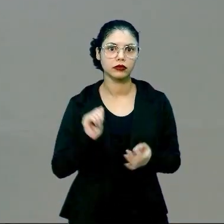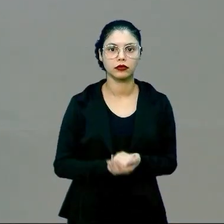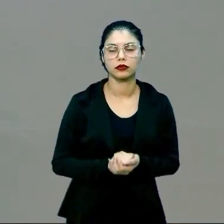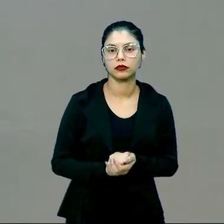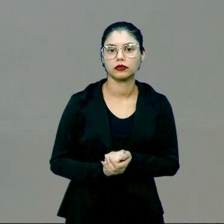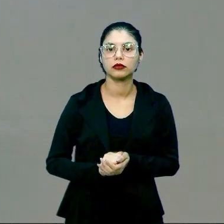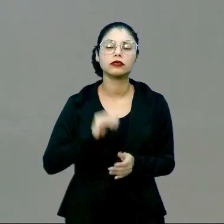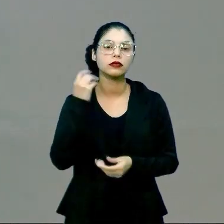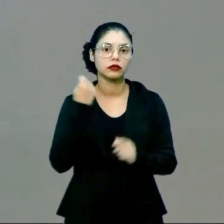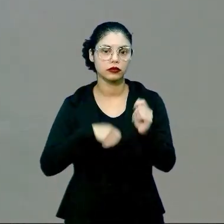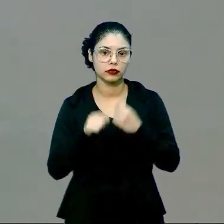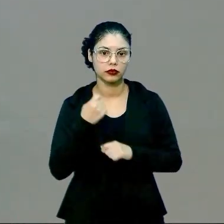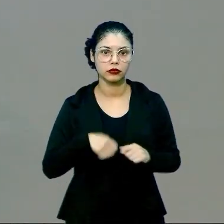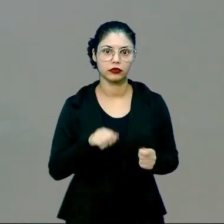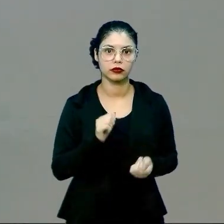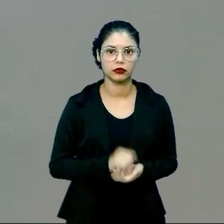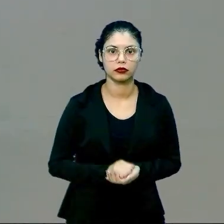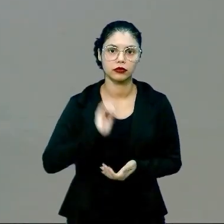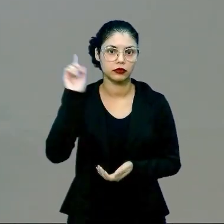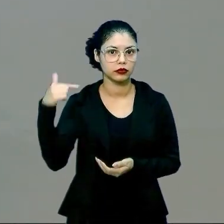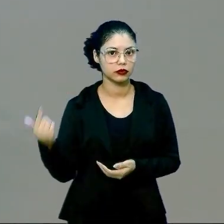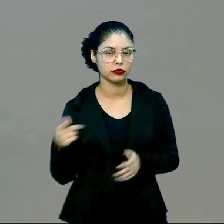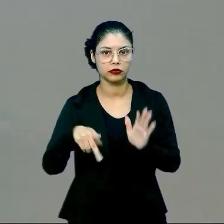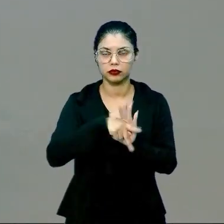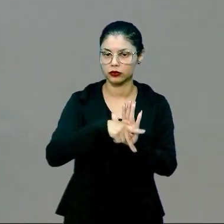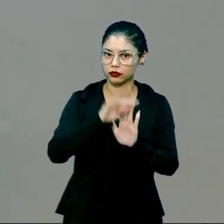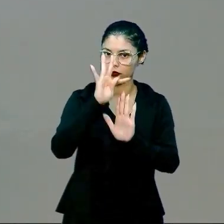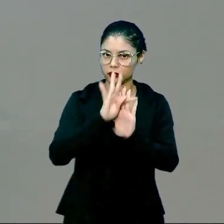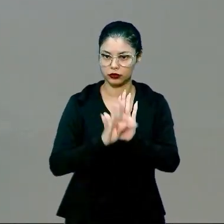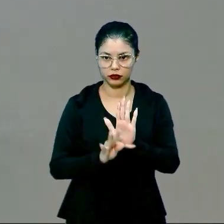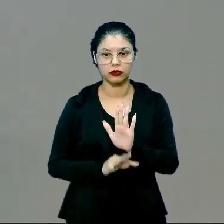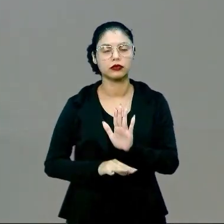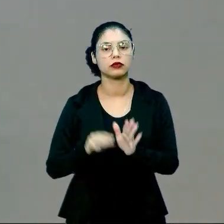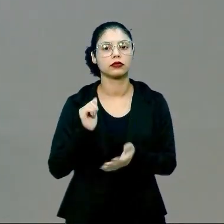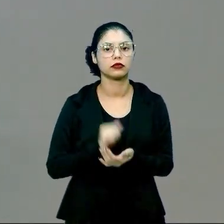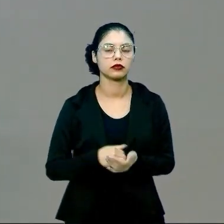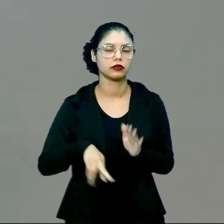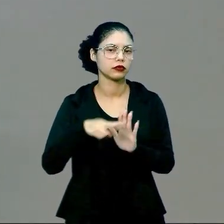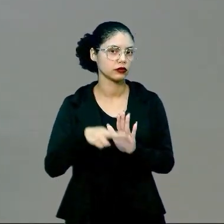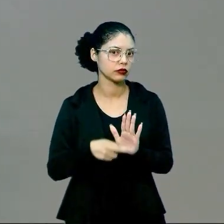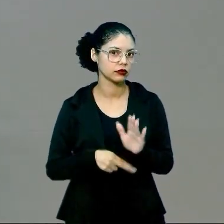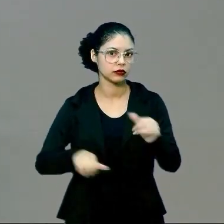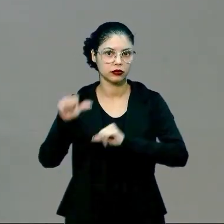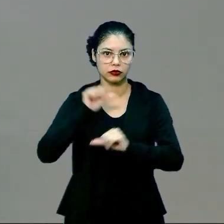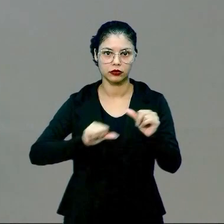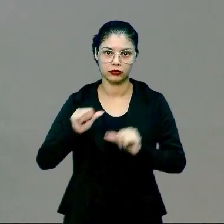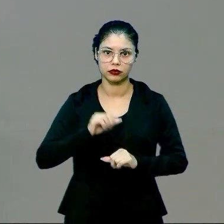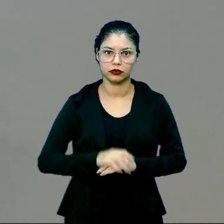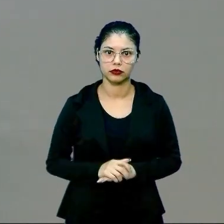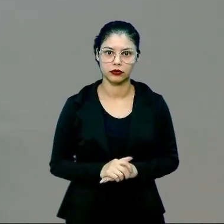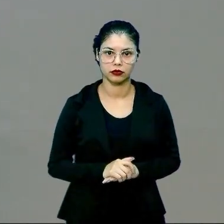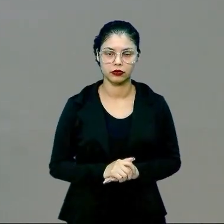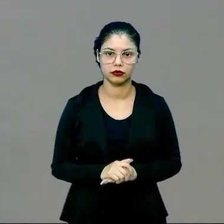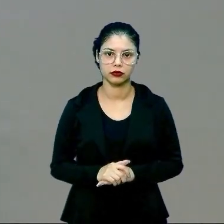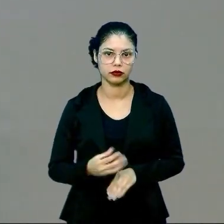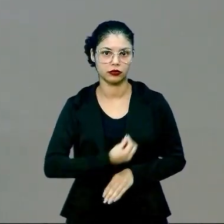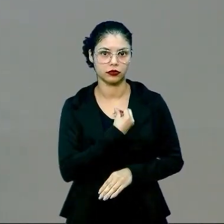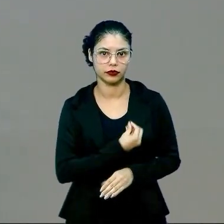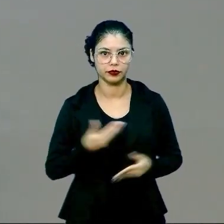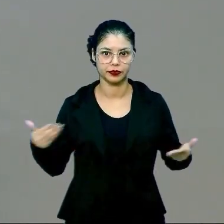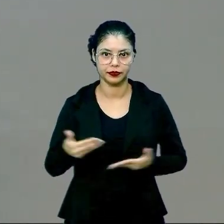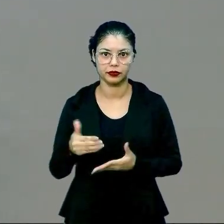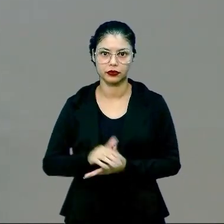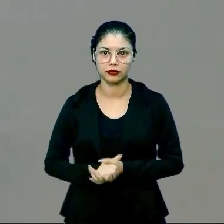a liberdade econômica e vão trazer outros princípios que vão garantir essas transformações que nós estamos presenciando